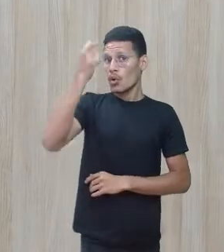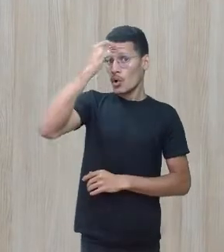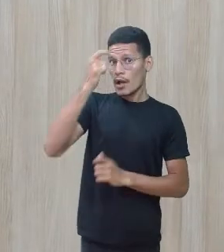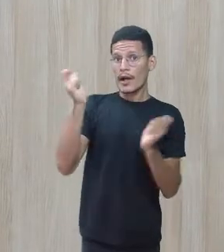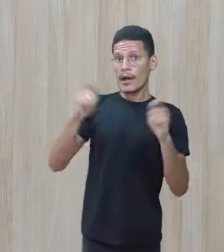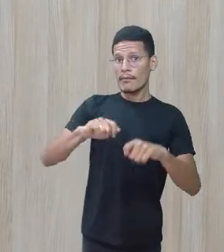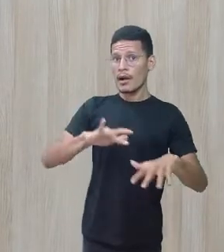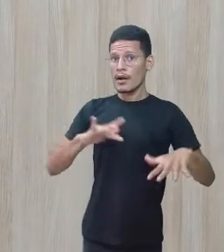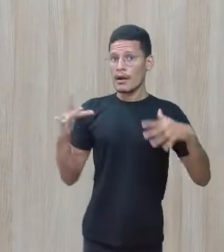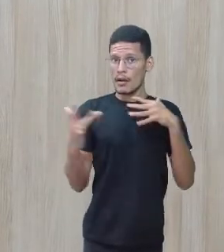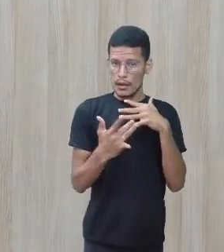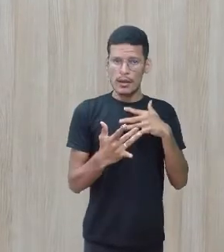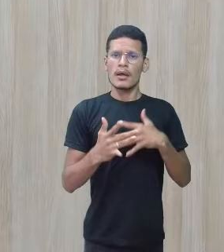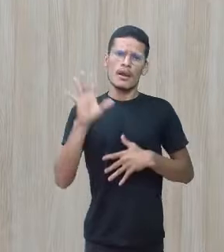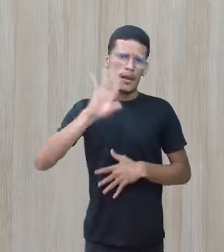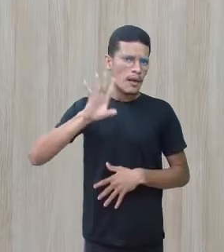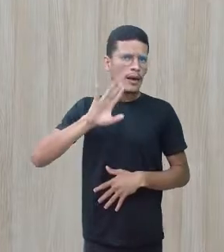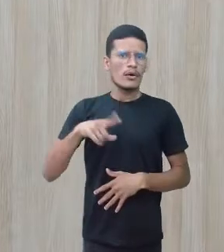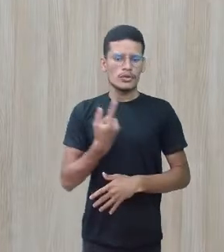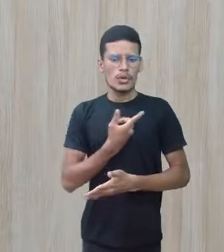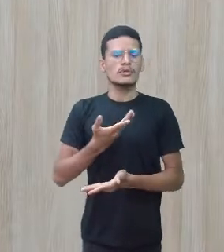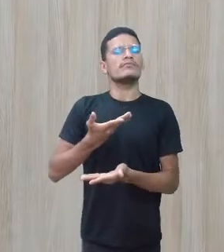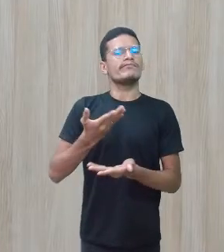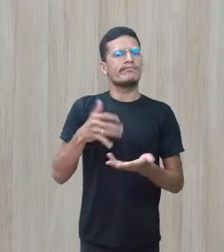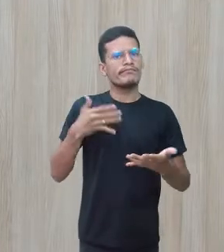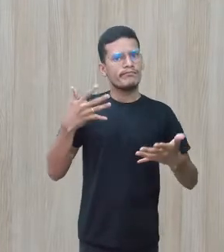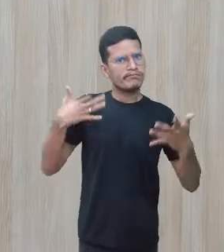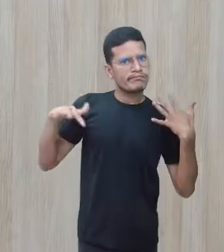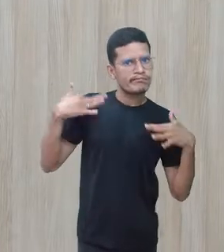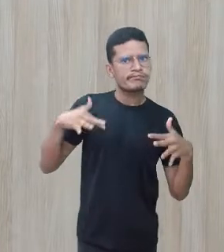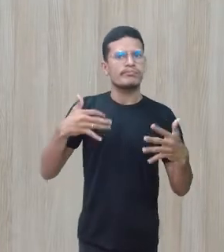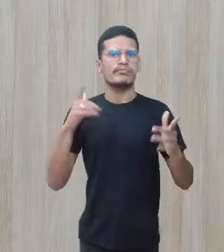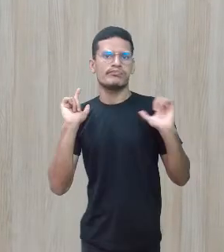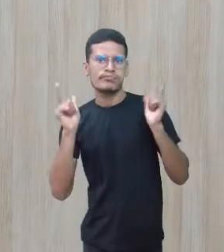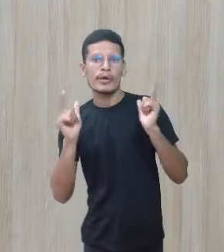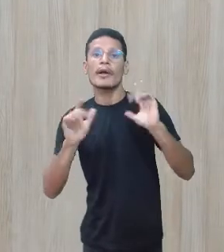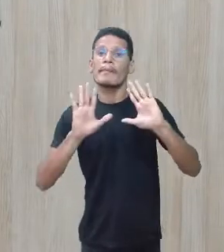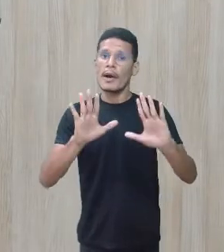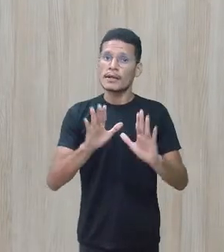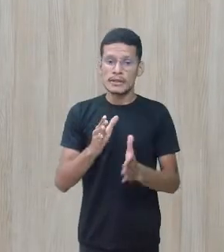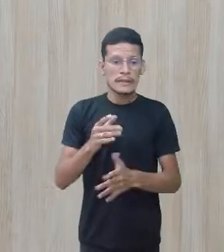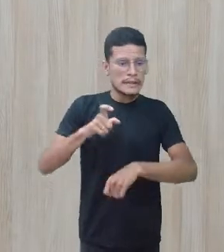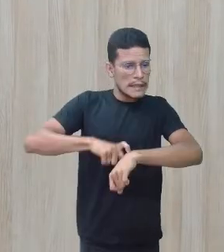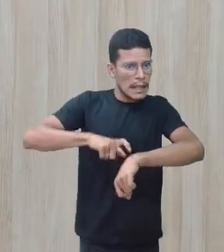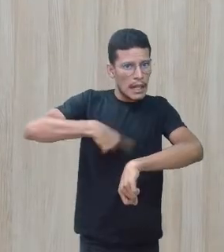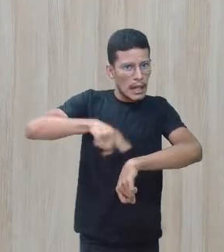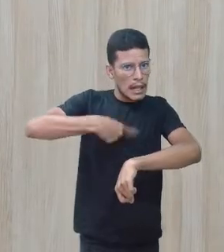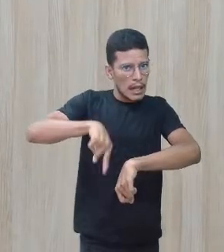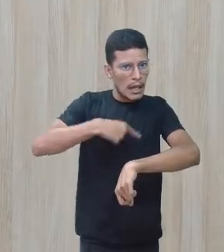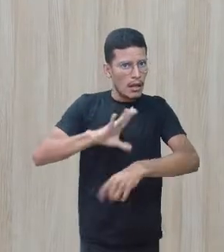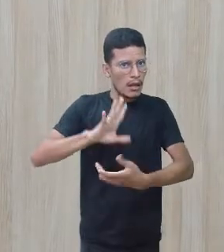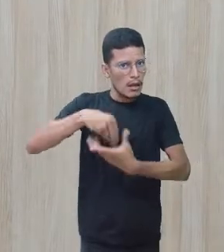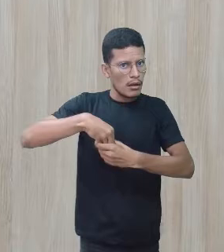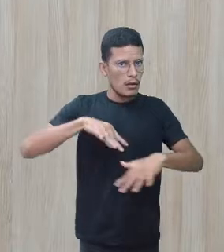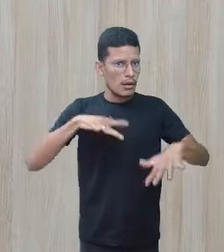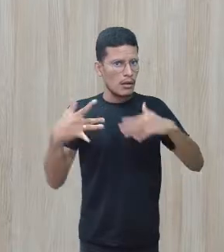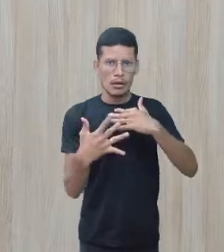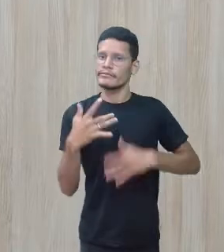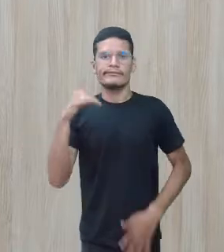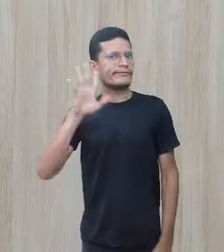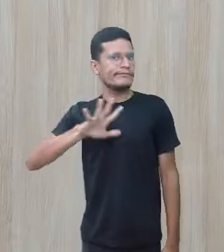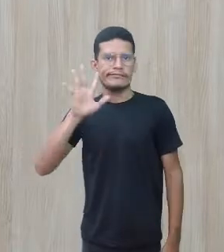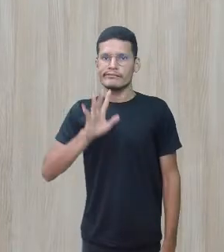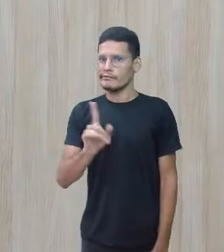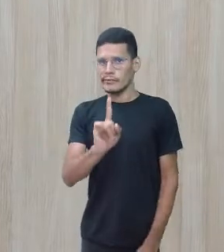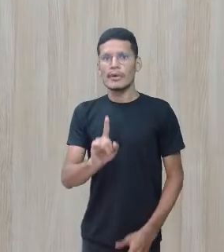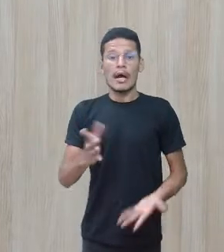É massa a gente se divertir um pouquinho, a gente fica lá, mas perder muito tempo também não é legal. Então já aproveito aqui esse momento para dar uma dica